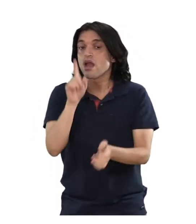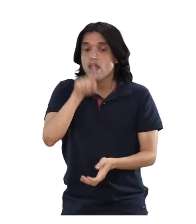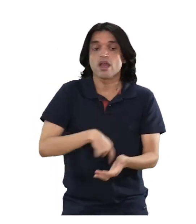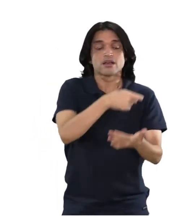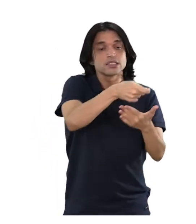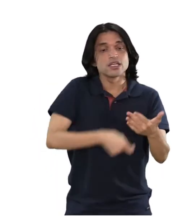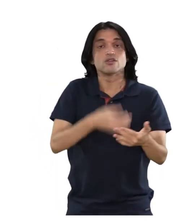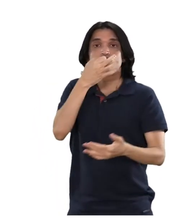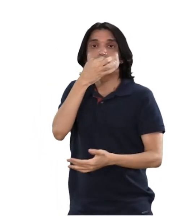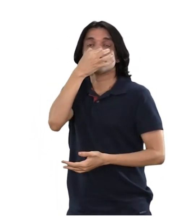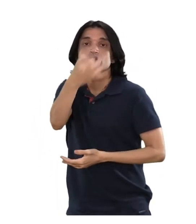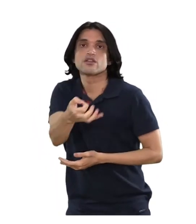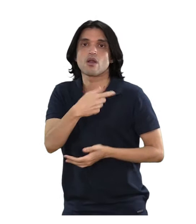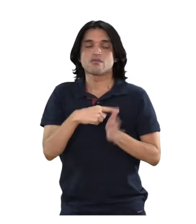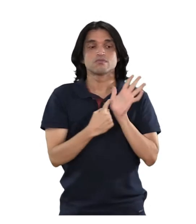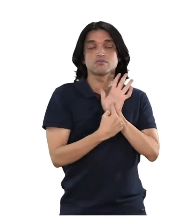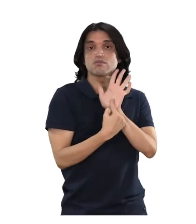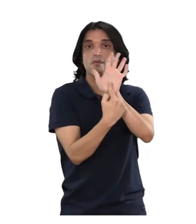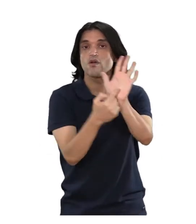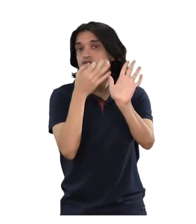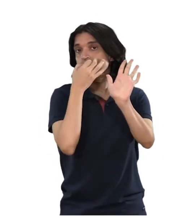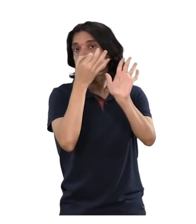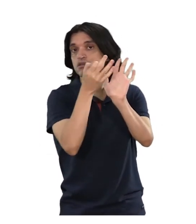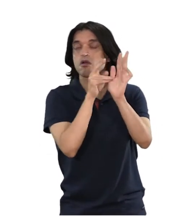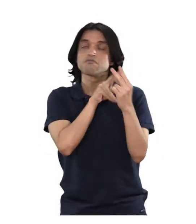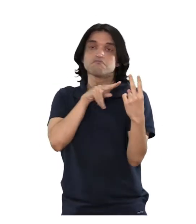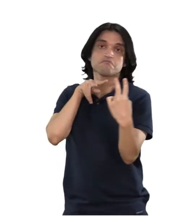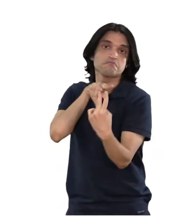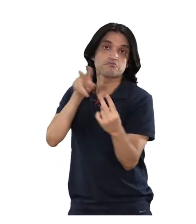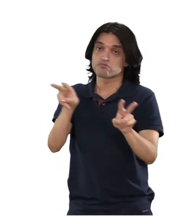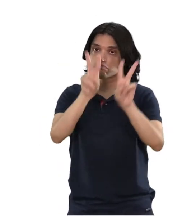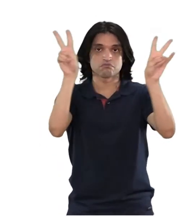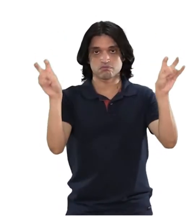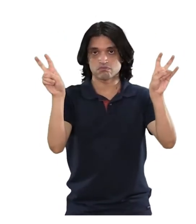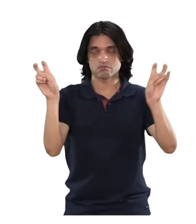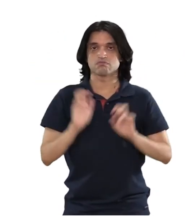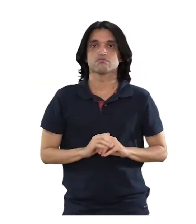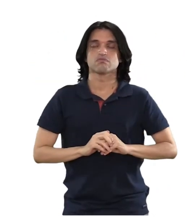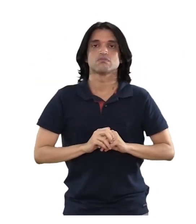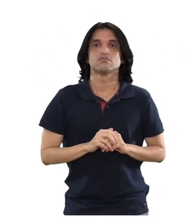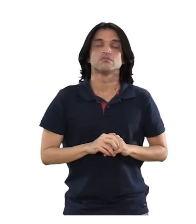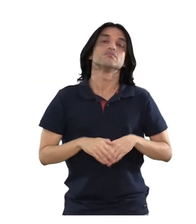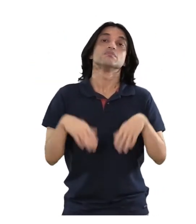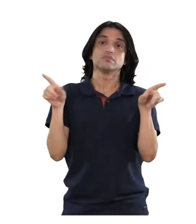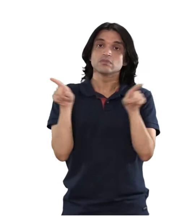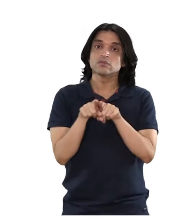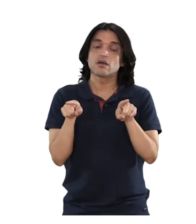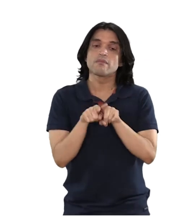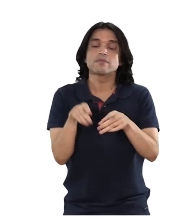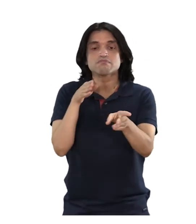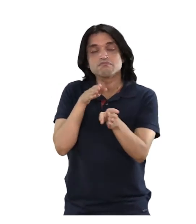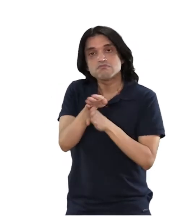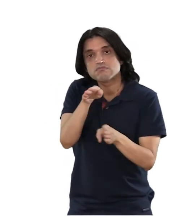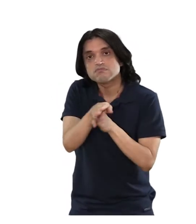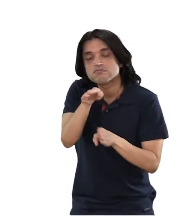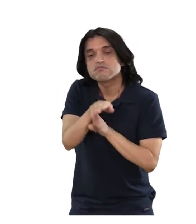uma opinião, um ponto de vista sobre determinado assunto. Além disso, traz a intenção de convencer ou persuadir o